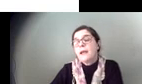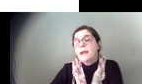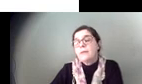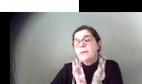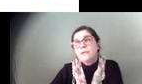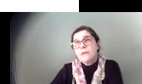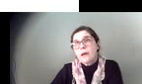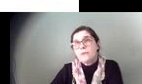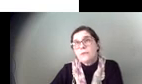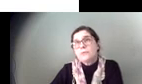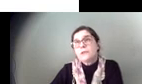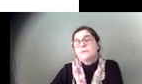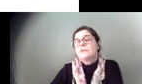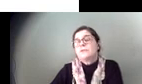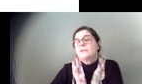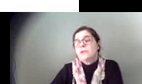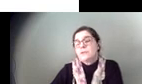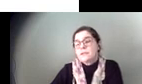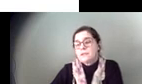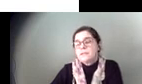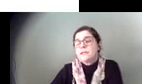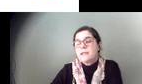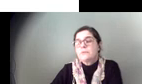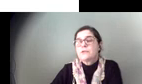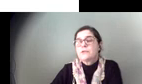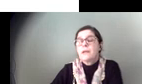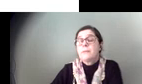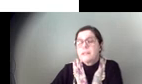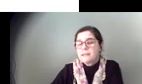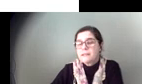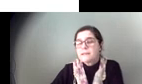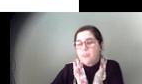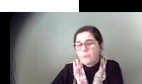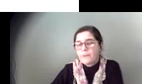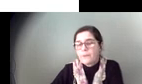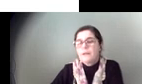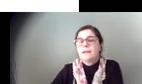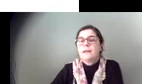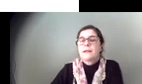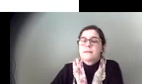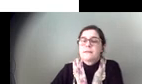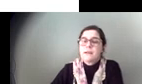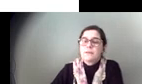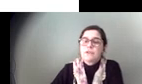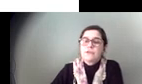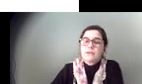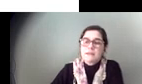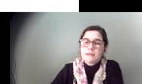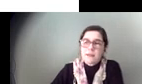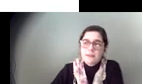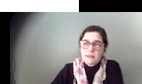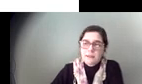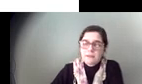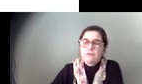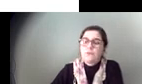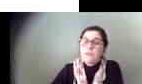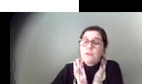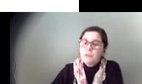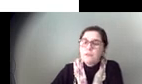também é bem inviável porque possivelmente nós não estaremos presencial, né? Quem sabe a gente vai estar,